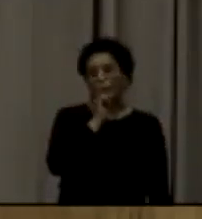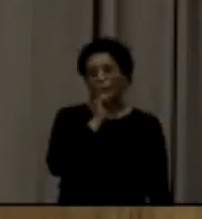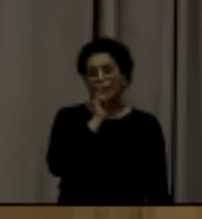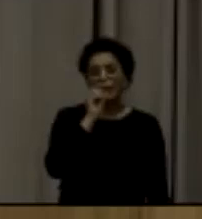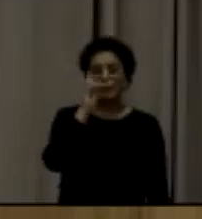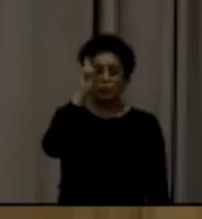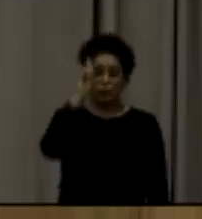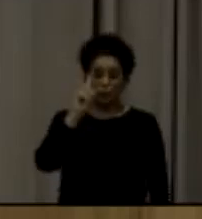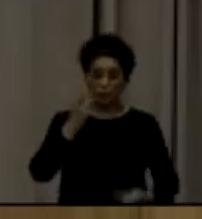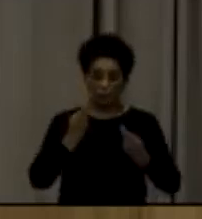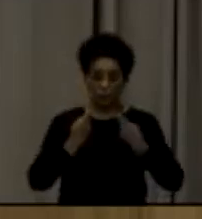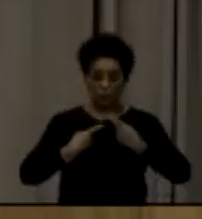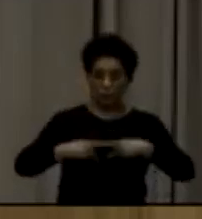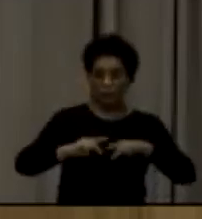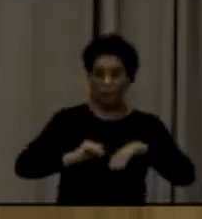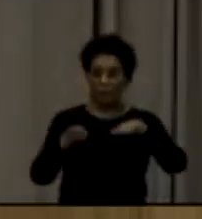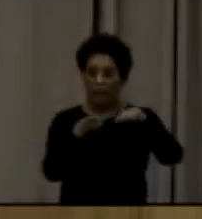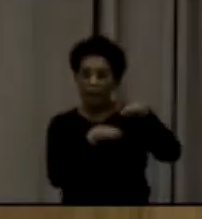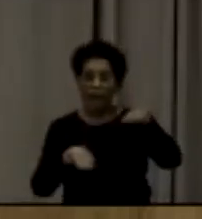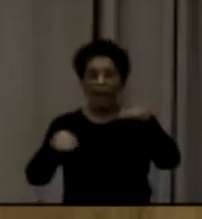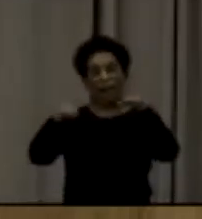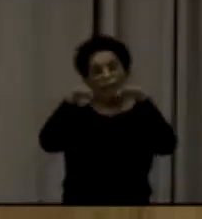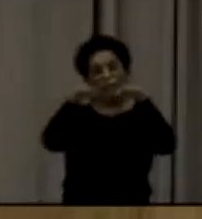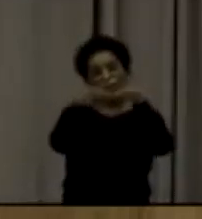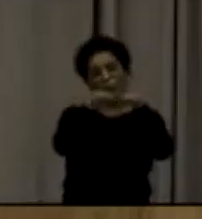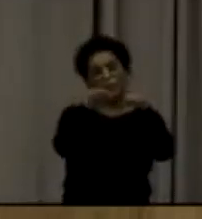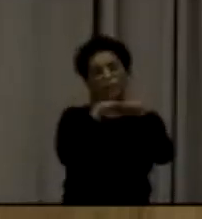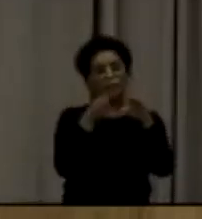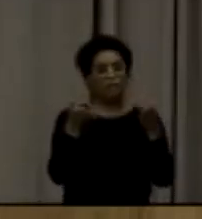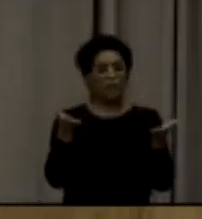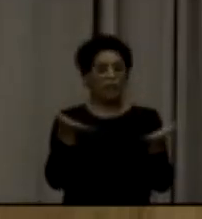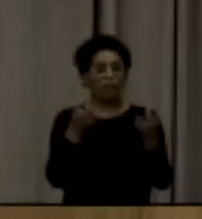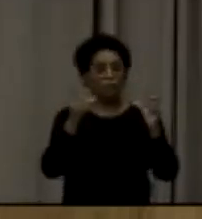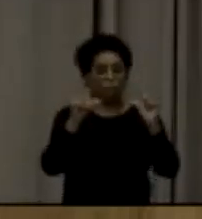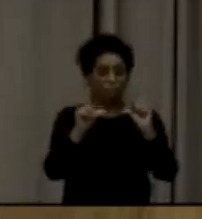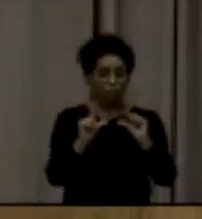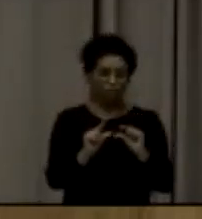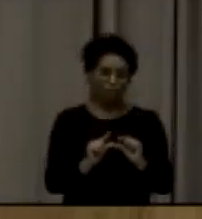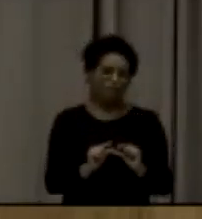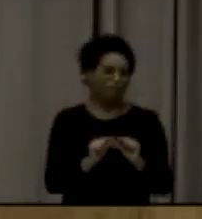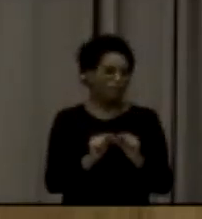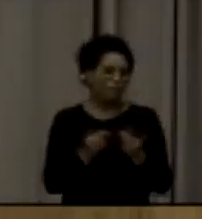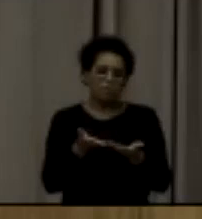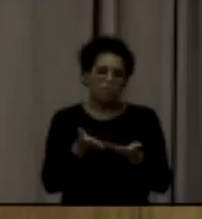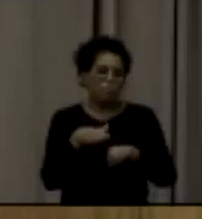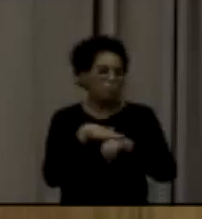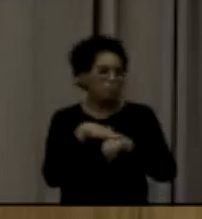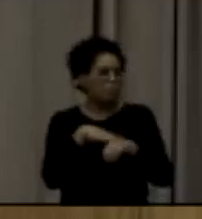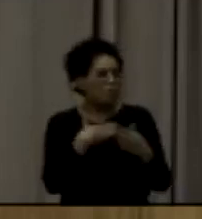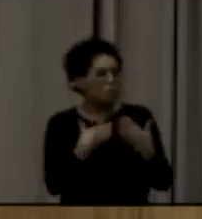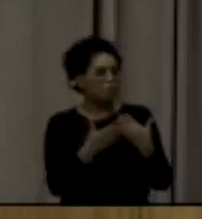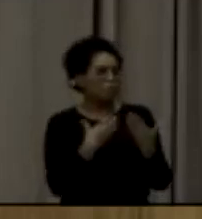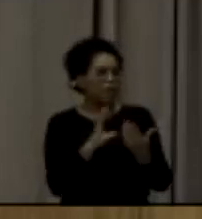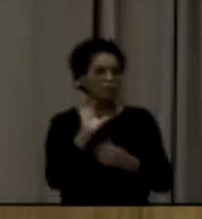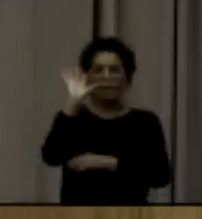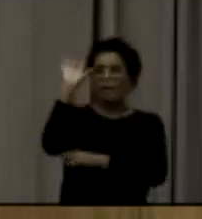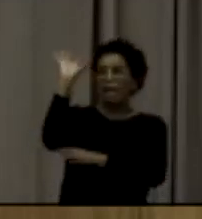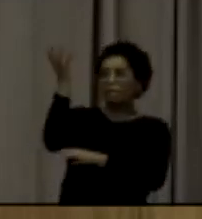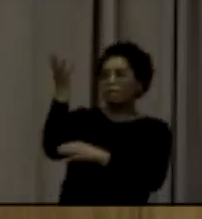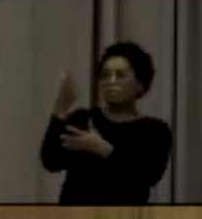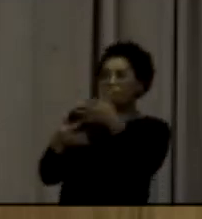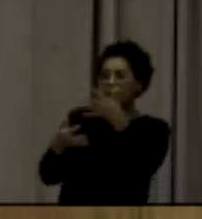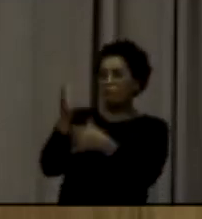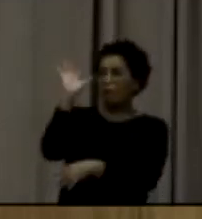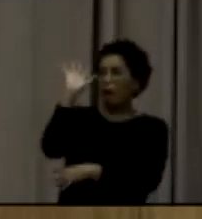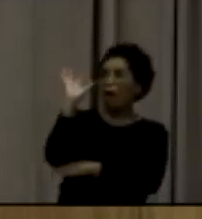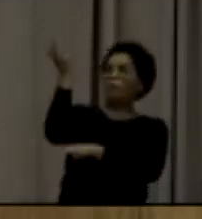equidade, que estava muito presente na retórica, passa a diminuir. Não se aborda nada sobre crise climática, sabendo que a pandemia